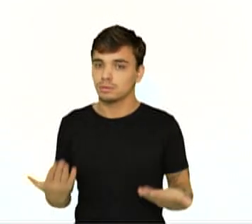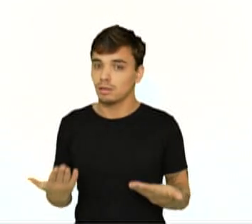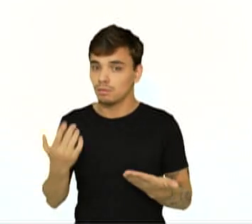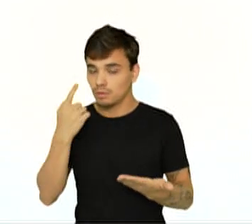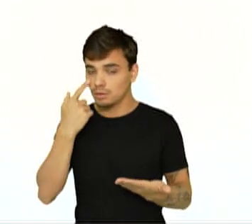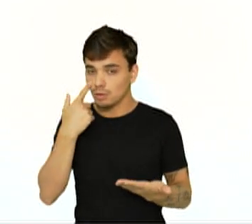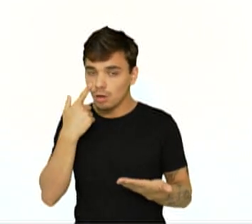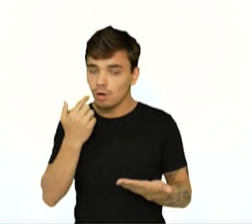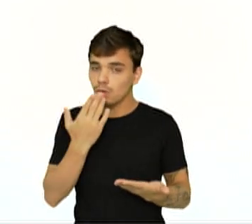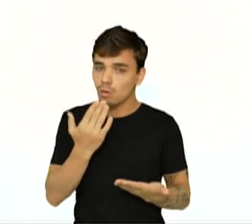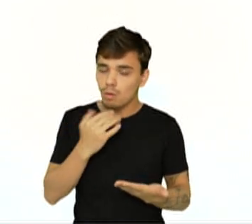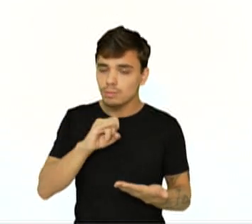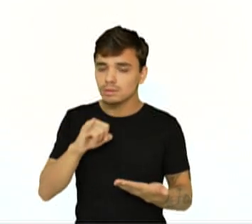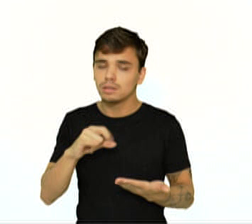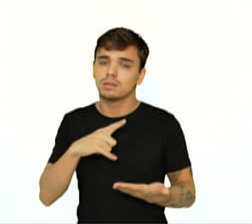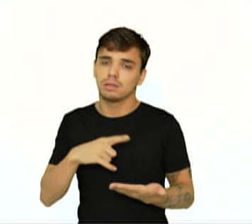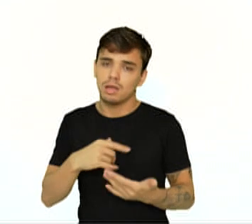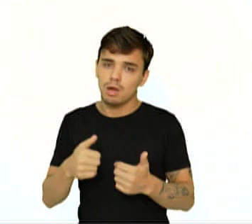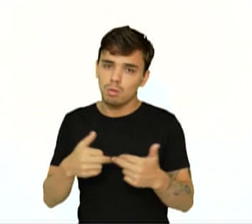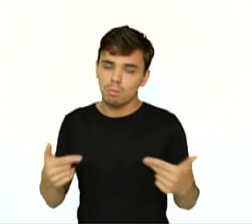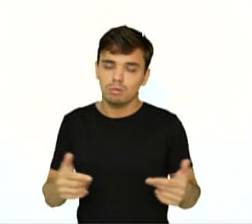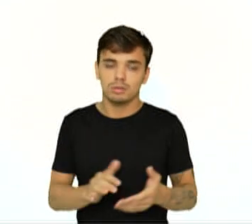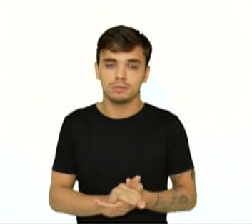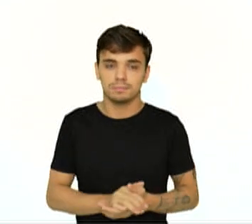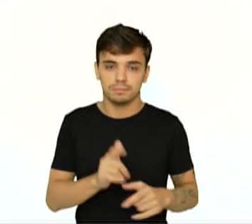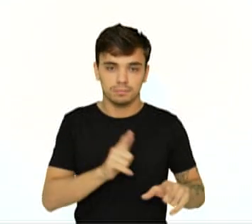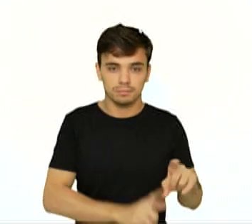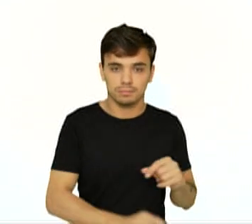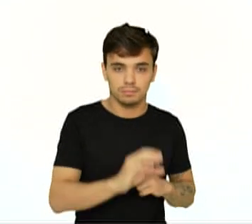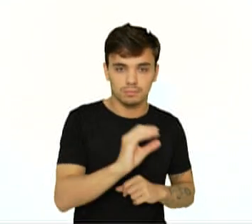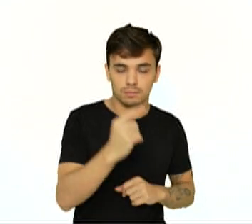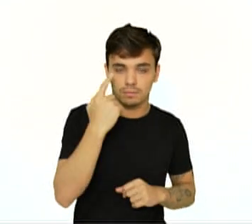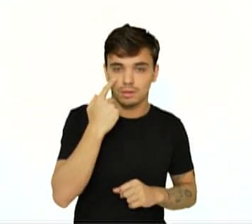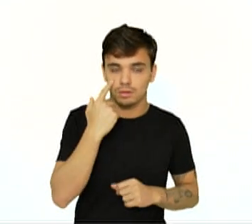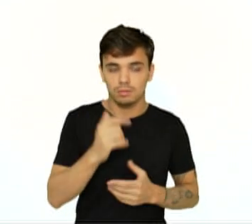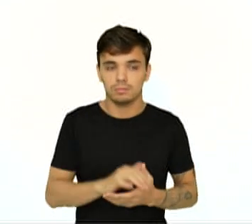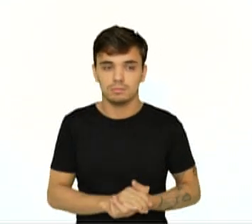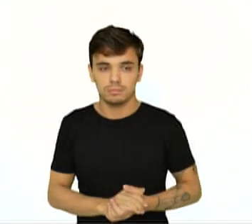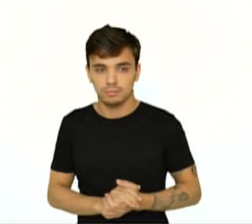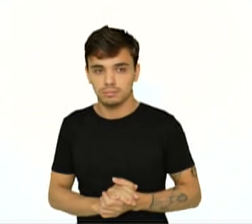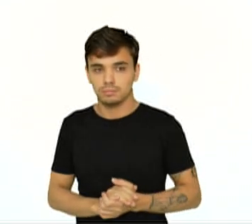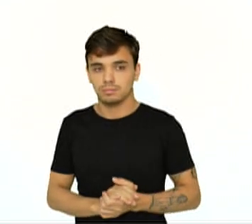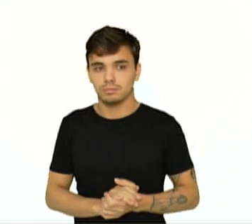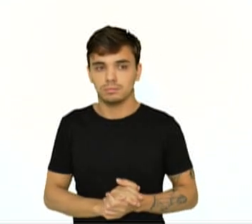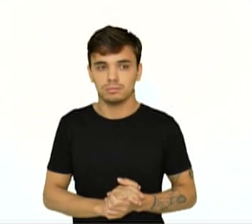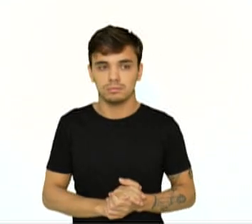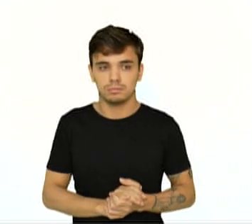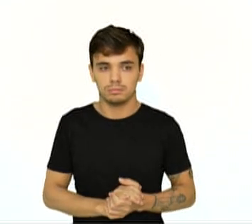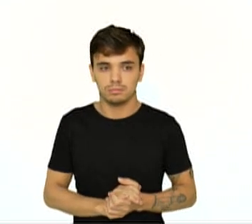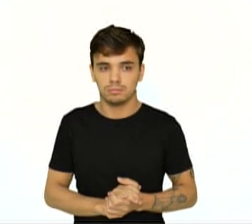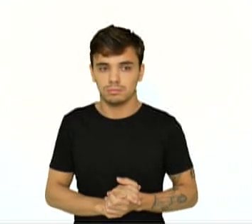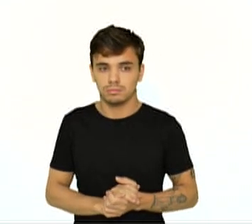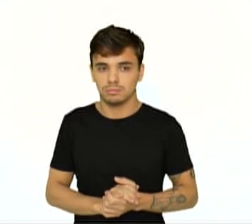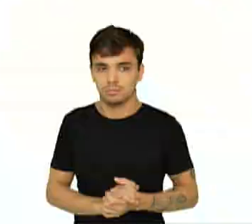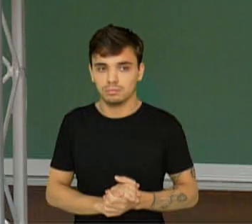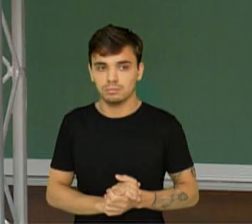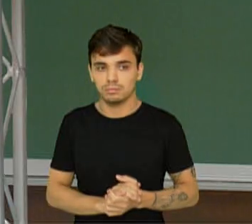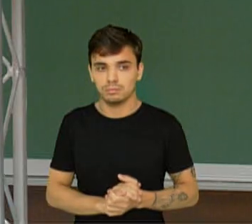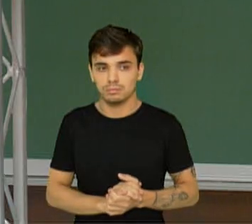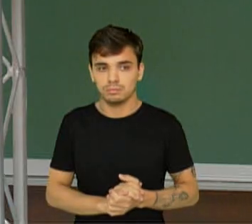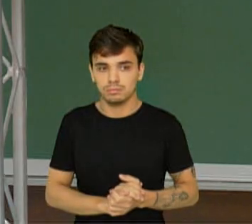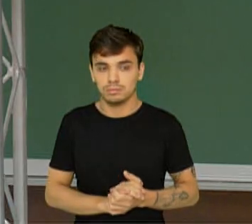C, apenas tocas tu plato, todavia estás repleta com as galletas que devoraste, você